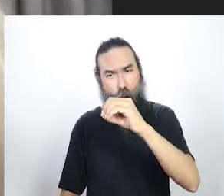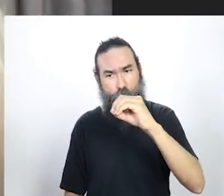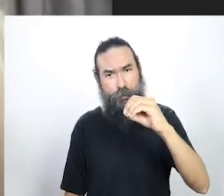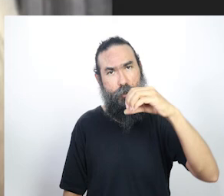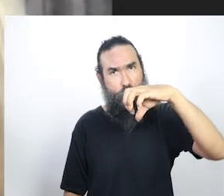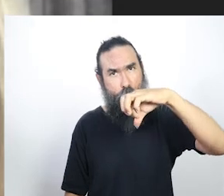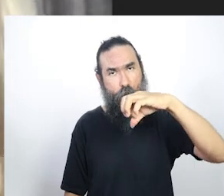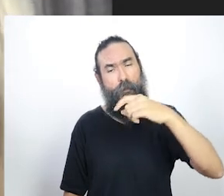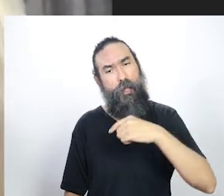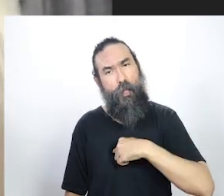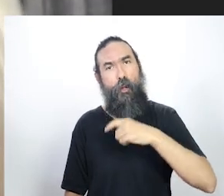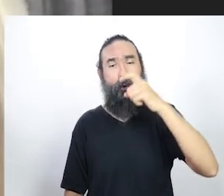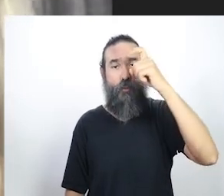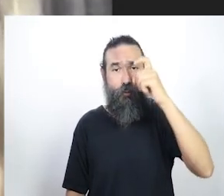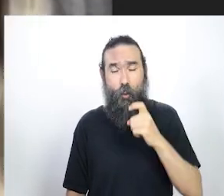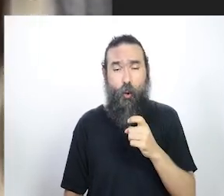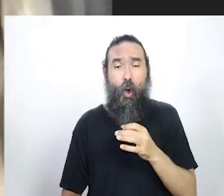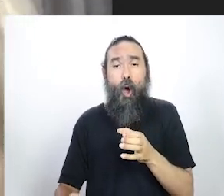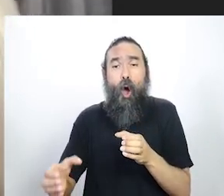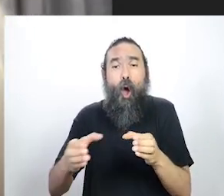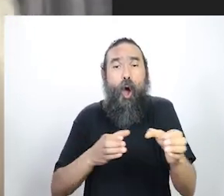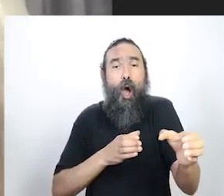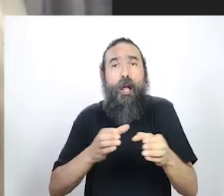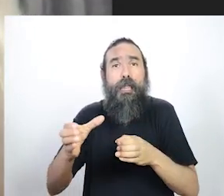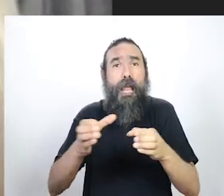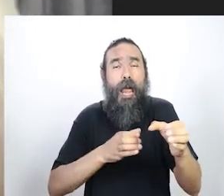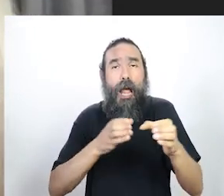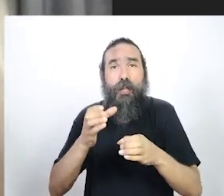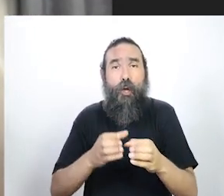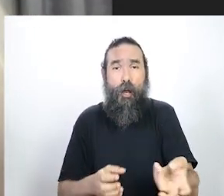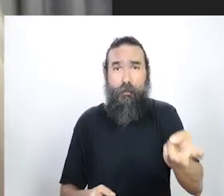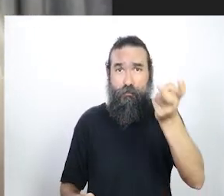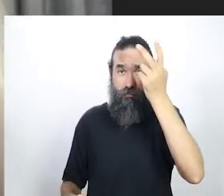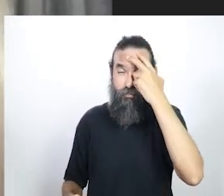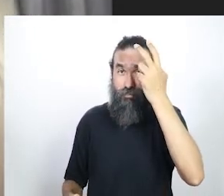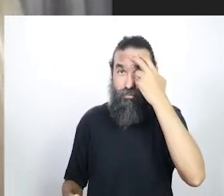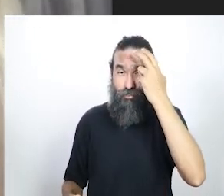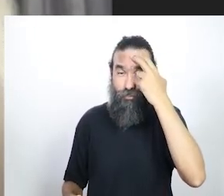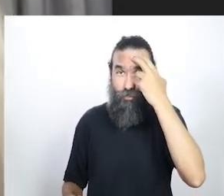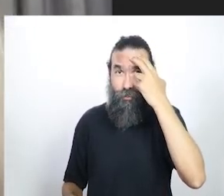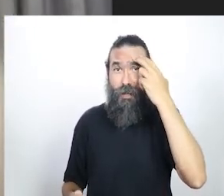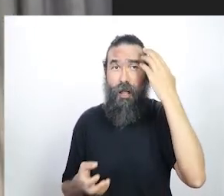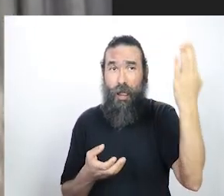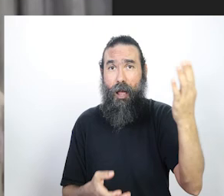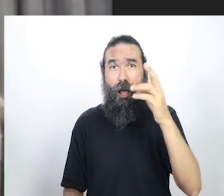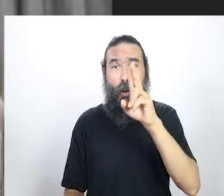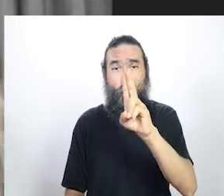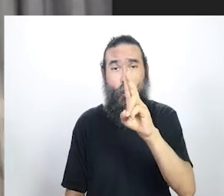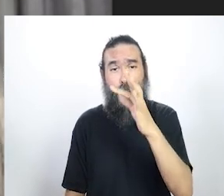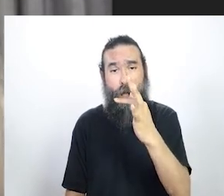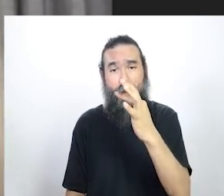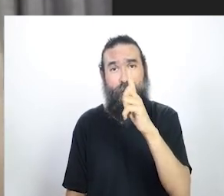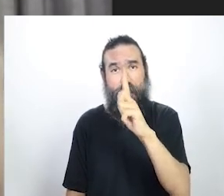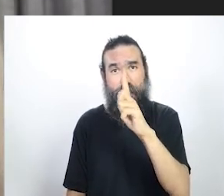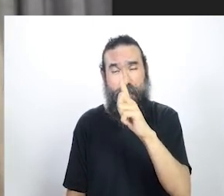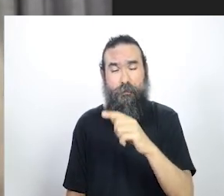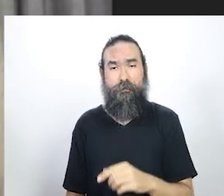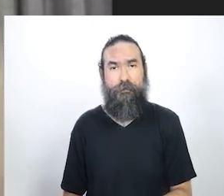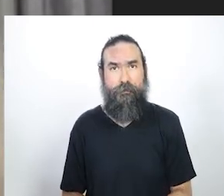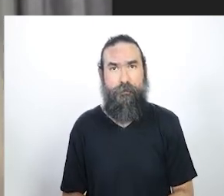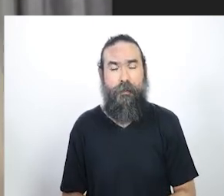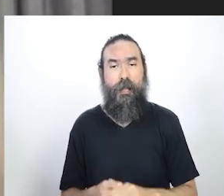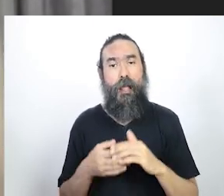2009 eu estou como coordenadora geral e diretora de cultura da UFG, e atualmente também